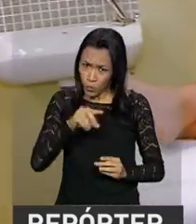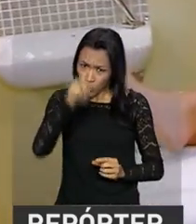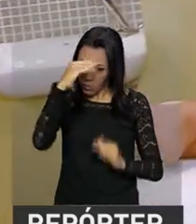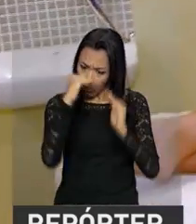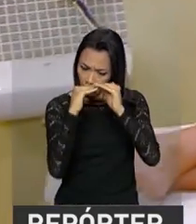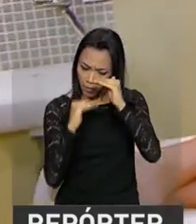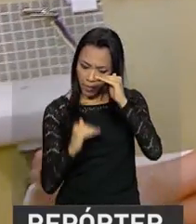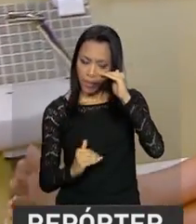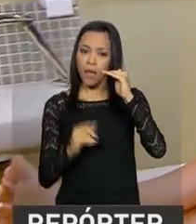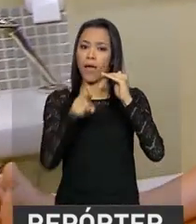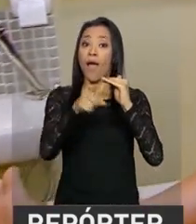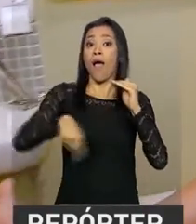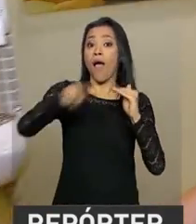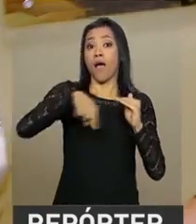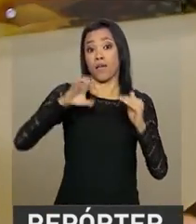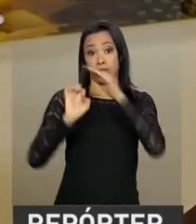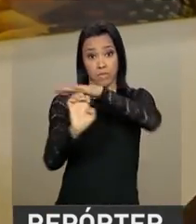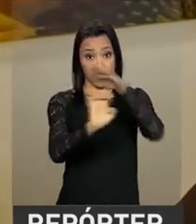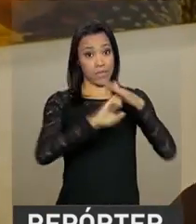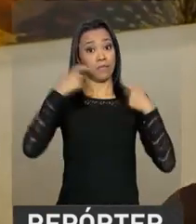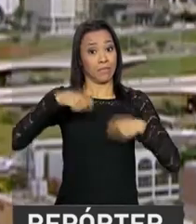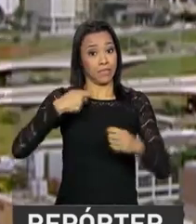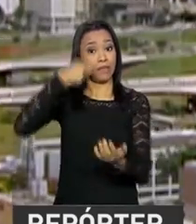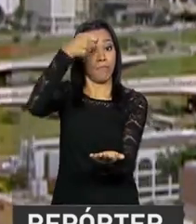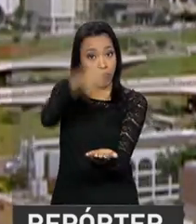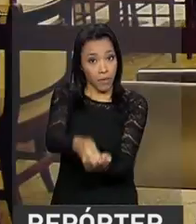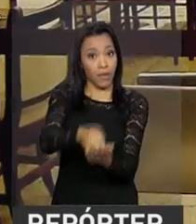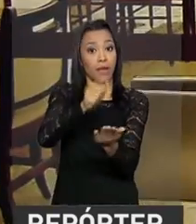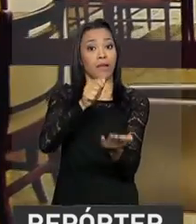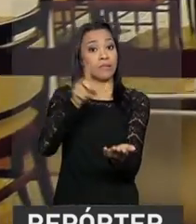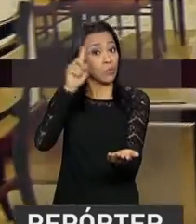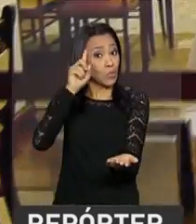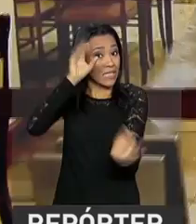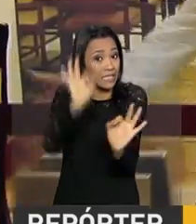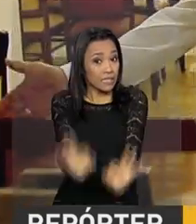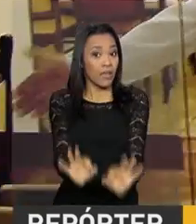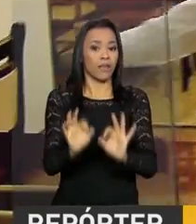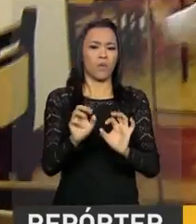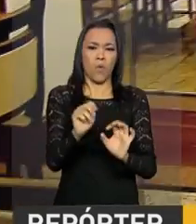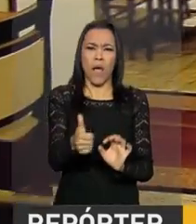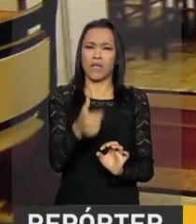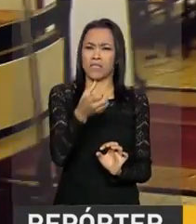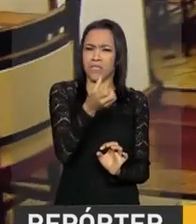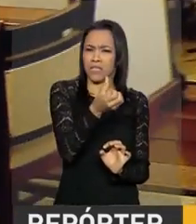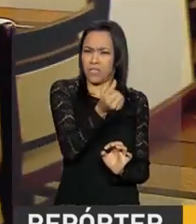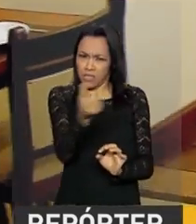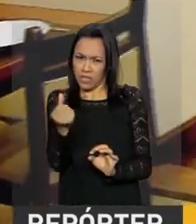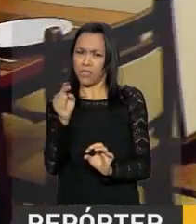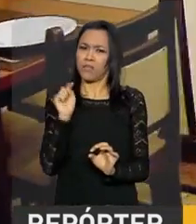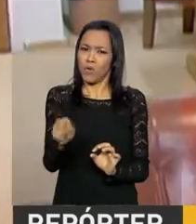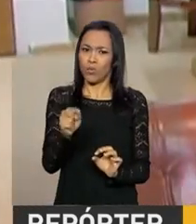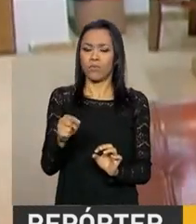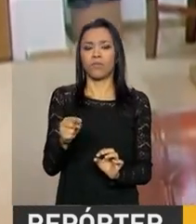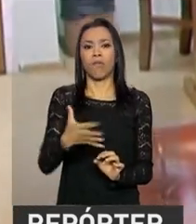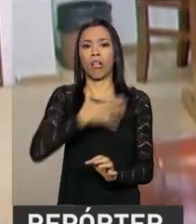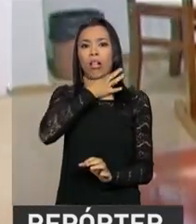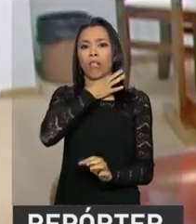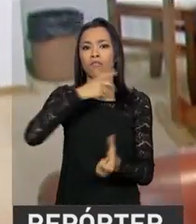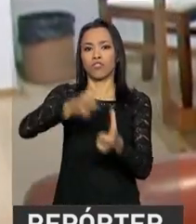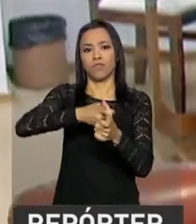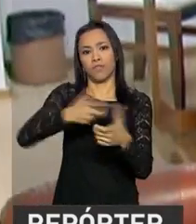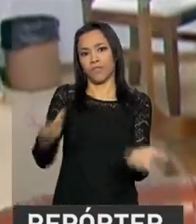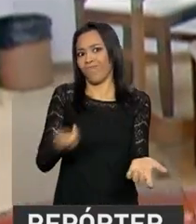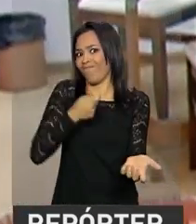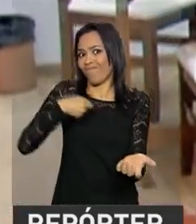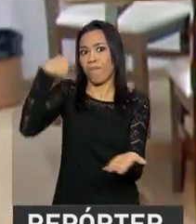as empresas devem pagar os tributos em dia mas quase 600 mil delas estão inadimplentes e devem